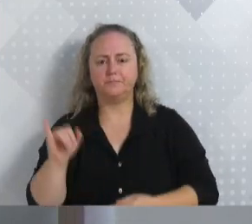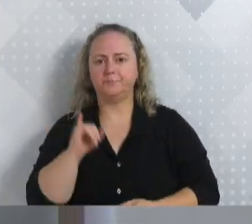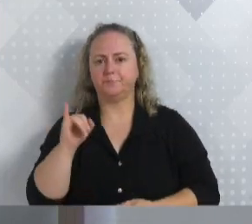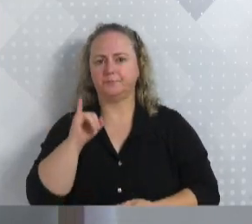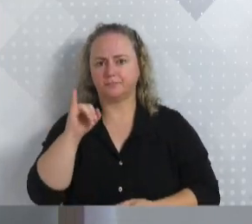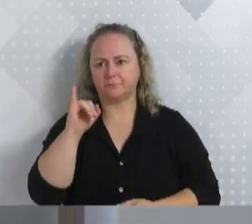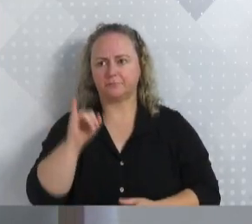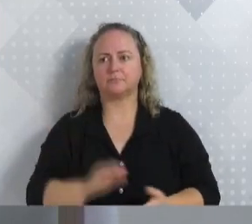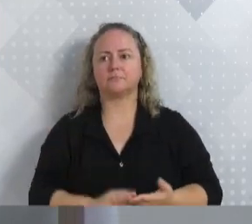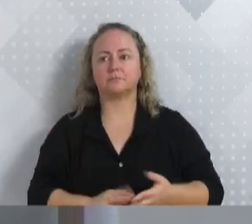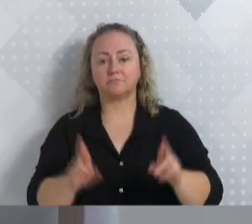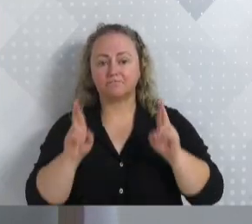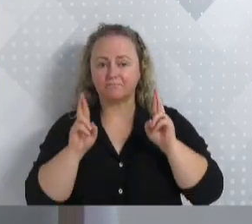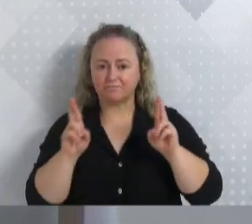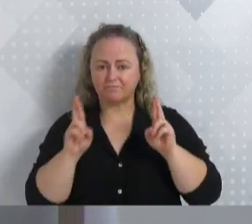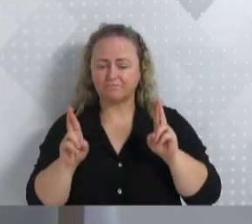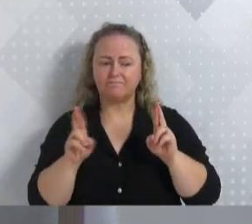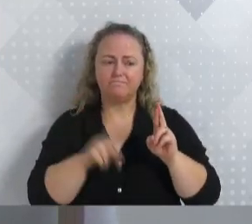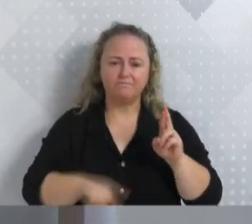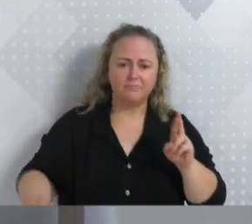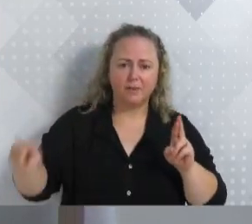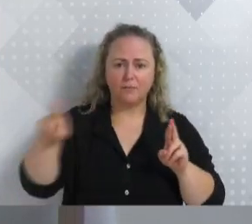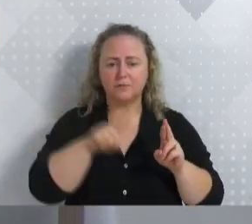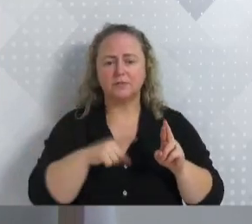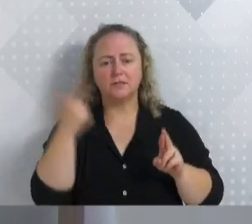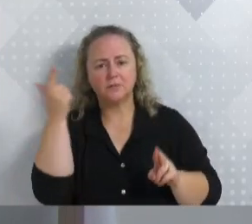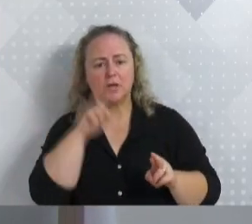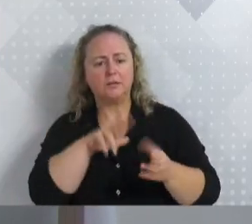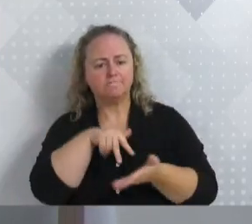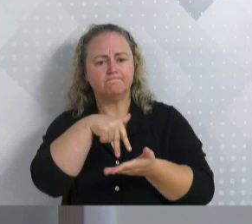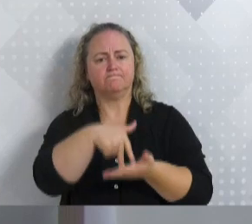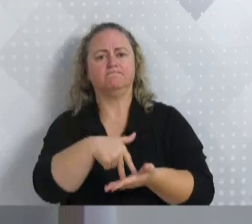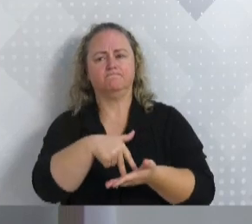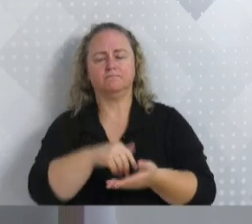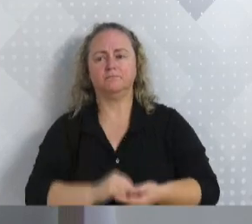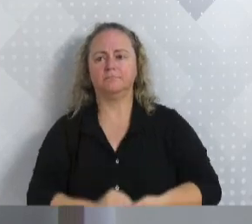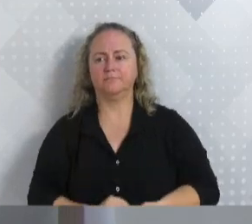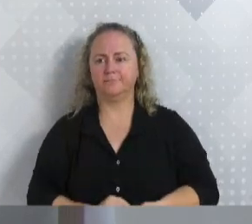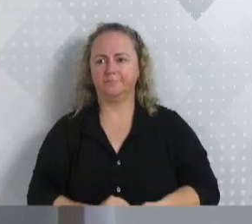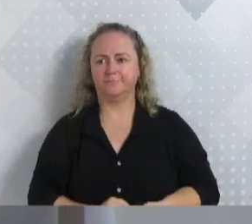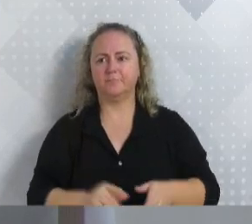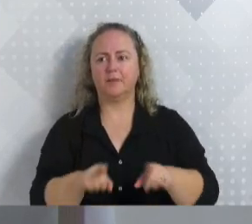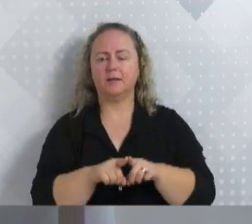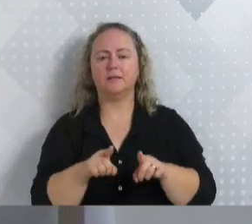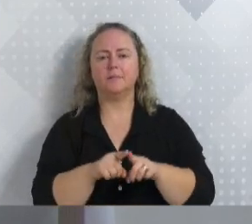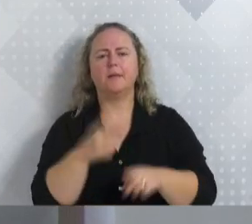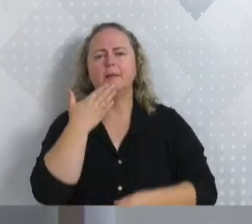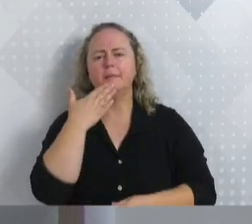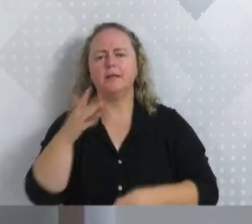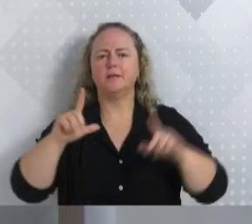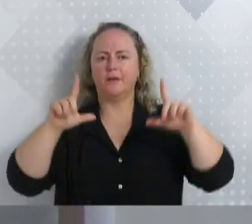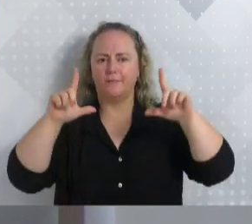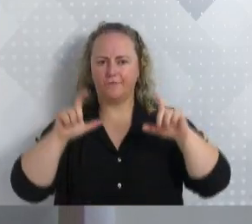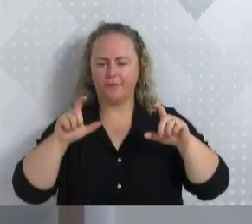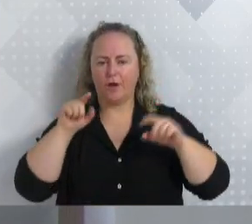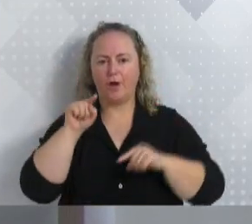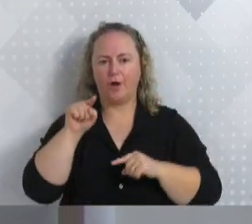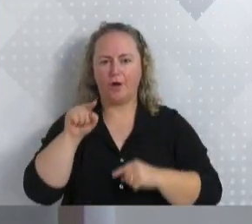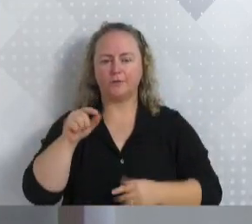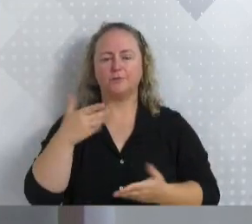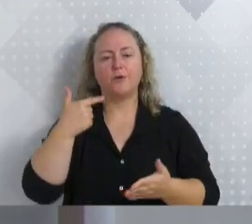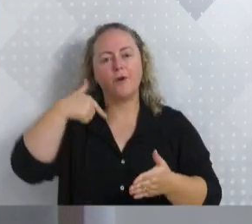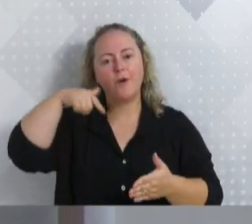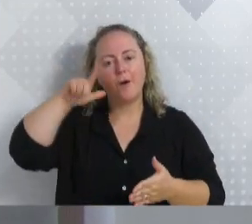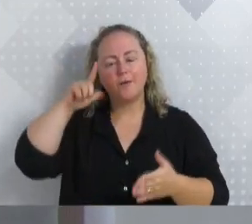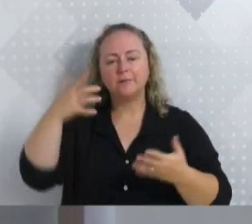eu espero, sinceramente, que tenha sensibilizado alguns senhores para que a gente continue falando sobre esse tema aqui na casa. Eu quero pedir para o Ari colocar uma foto. Ontem a cidade de Blumenau teve a alegria de